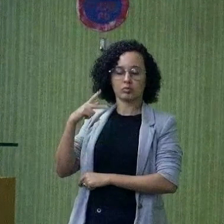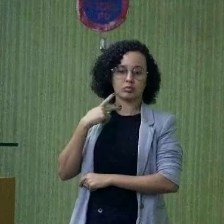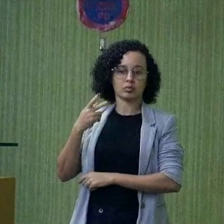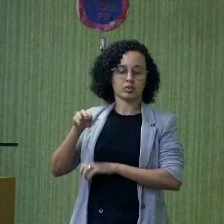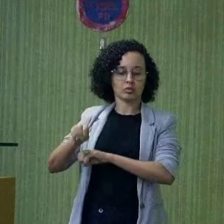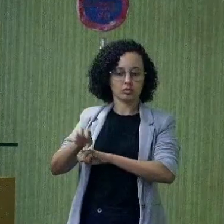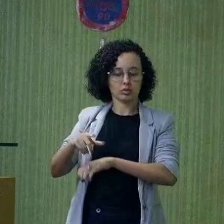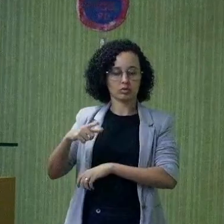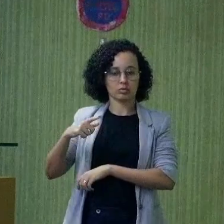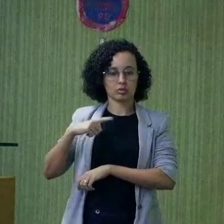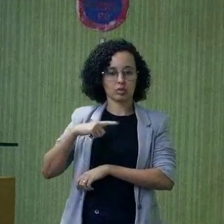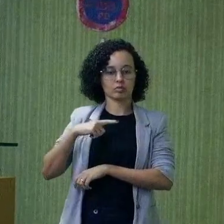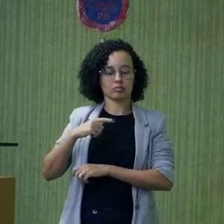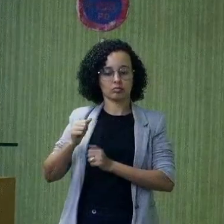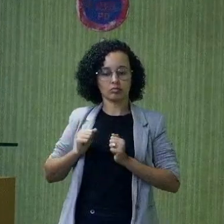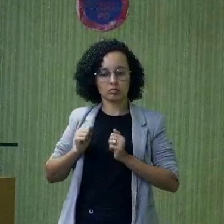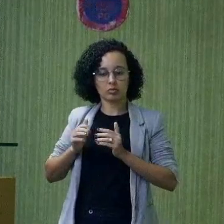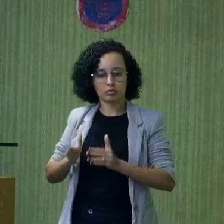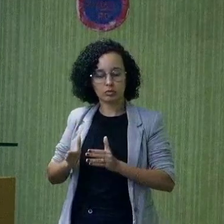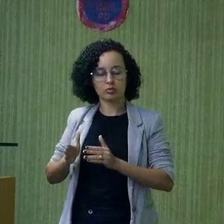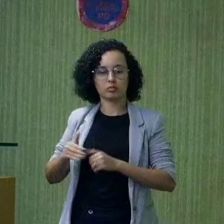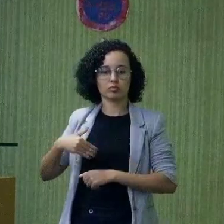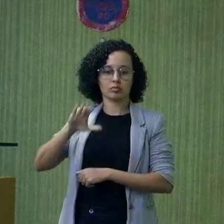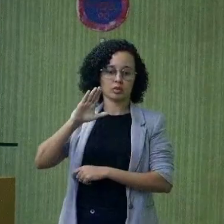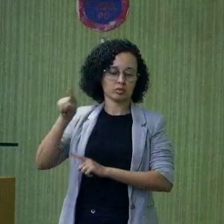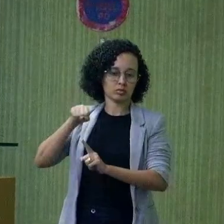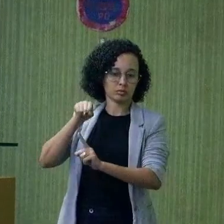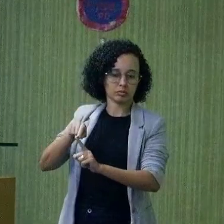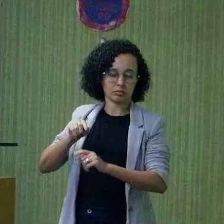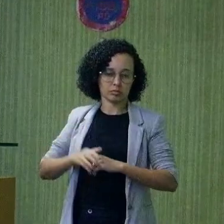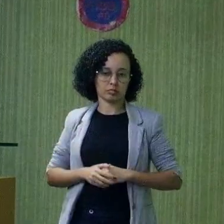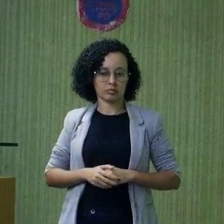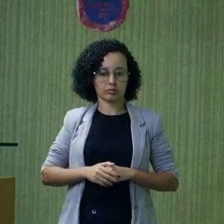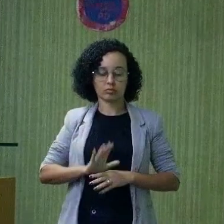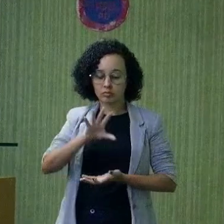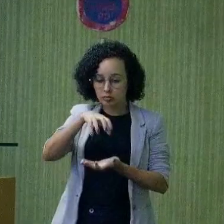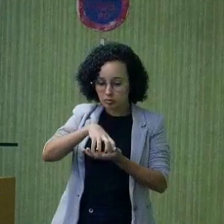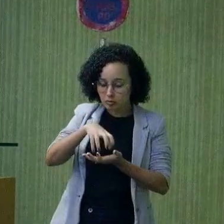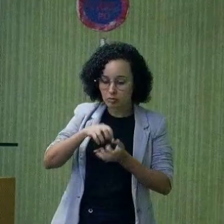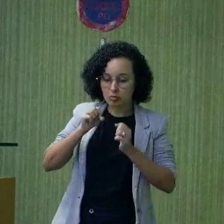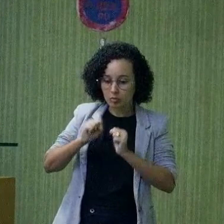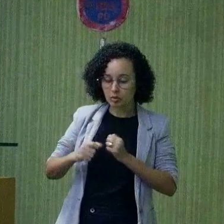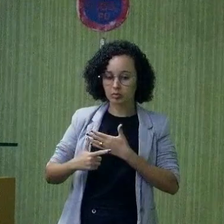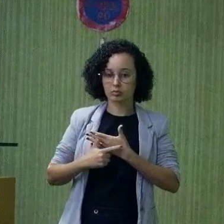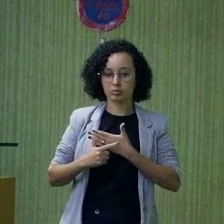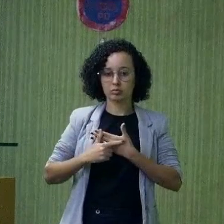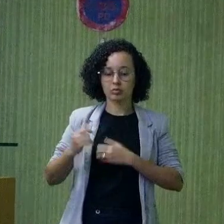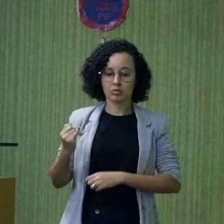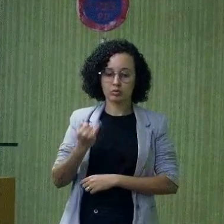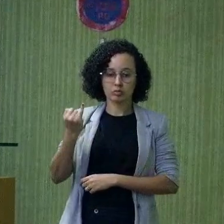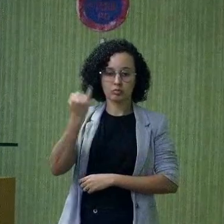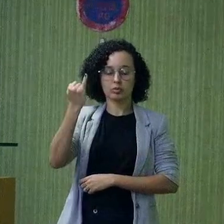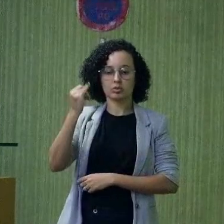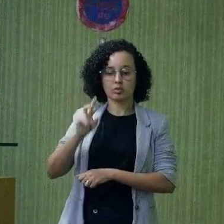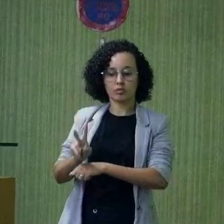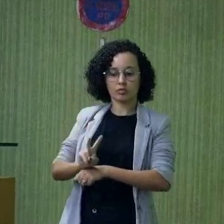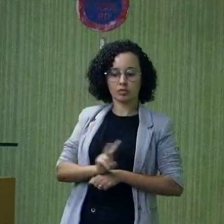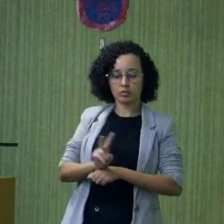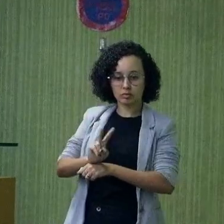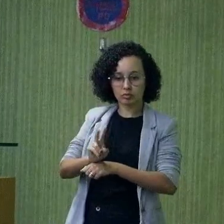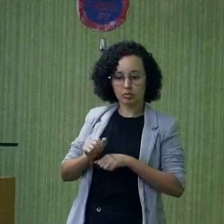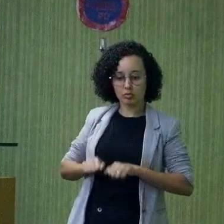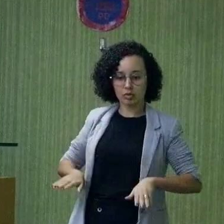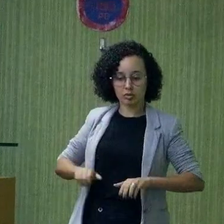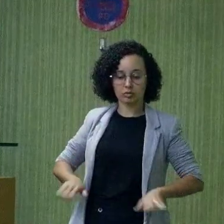atuação mais específica talvez aí voltando ao que eu falei no início os caos podem ter um papel muito importante nessa questão da fiscalização dos gastos